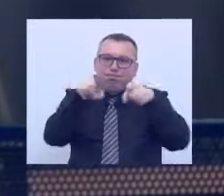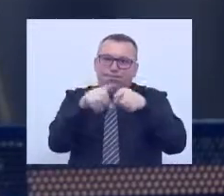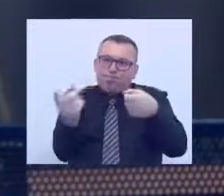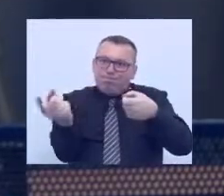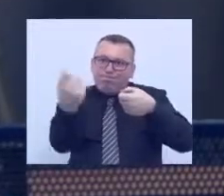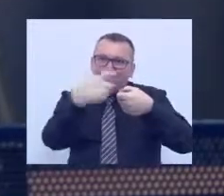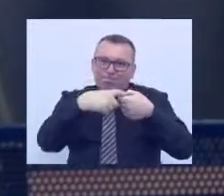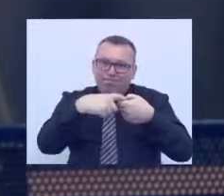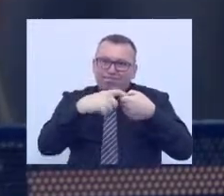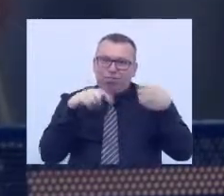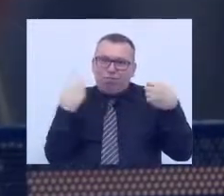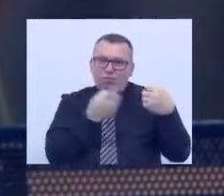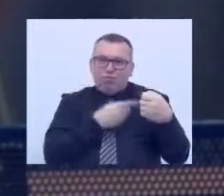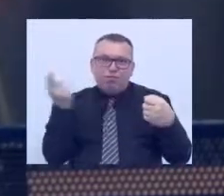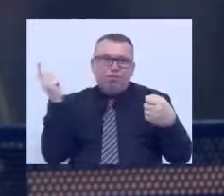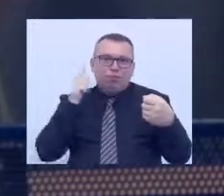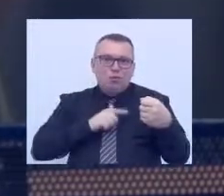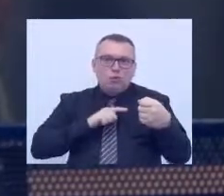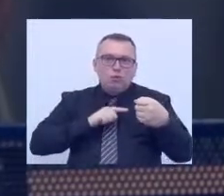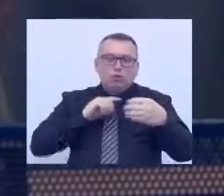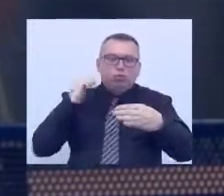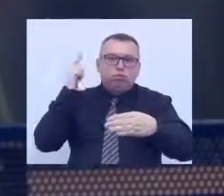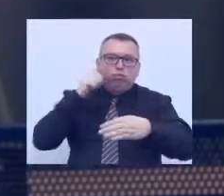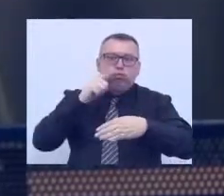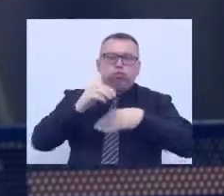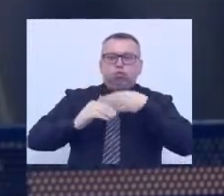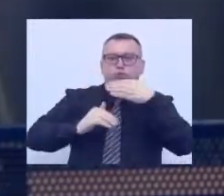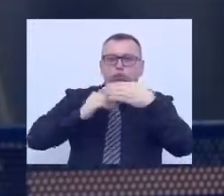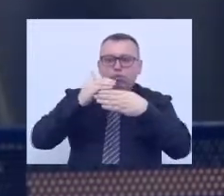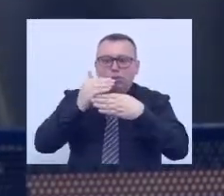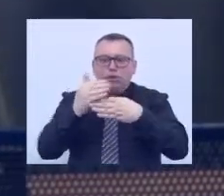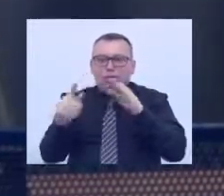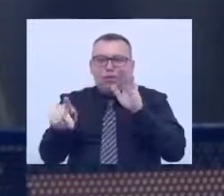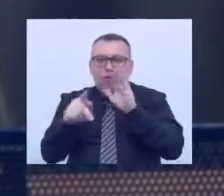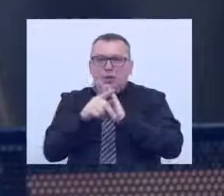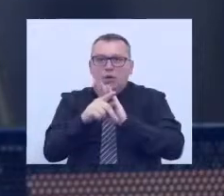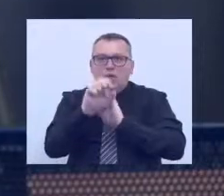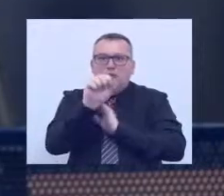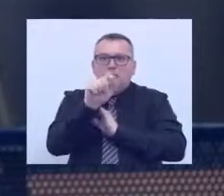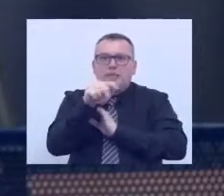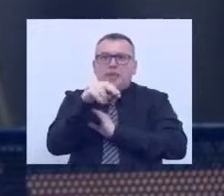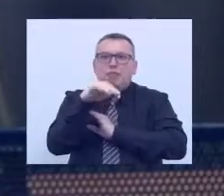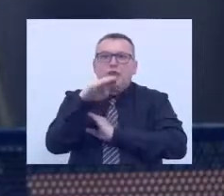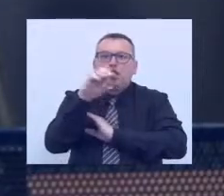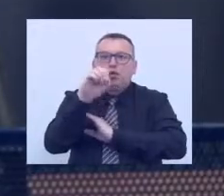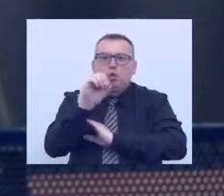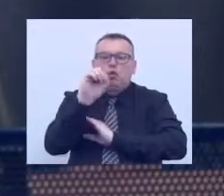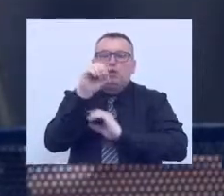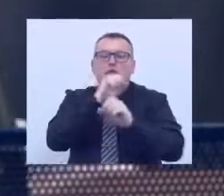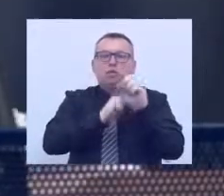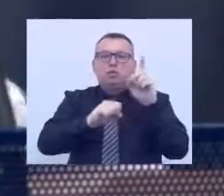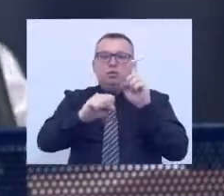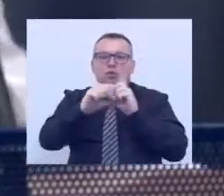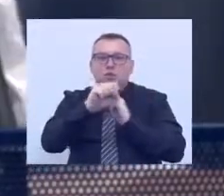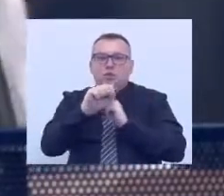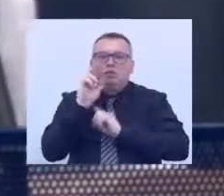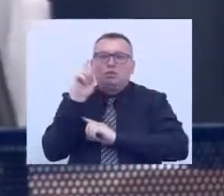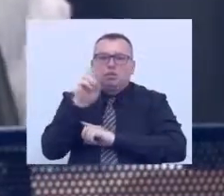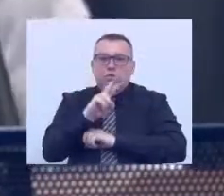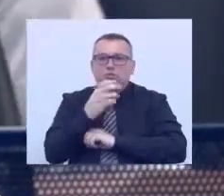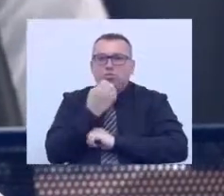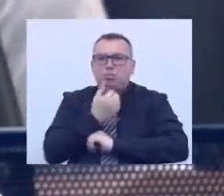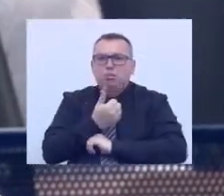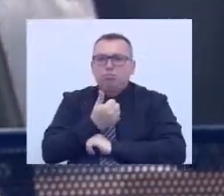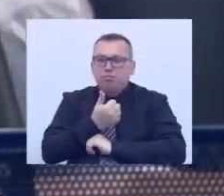estamos chegando, né, em determinados segmentos da sociedade que nós não vínhamos atingindo